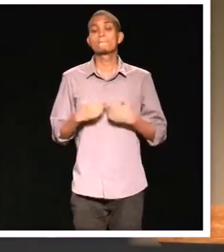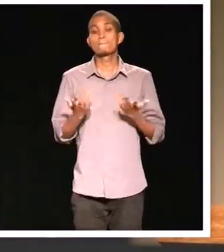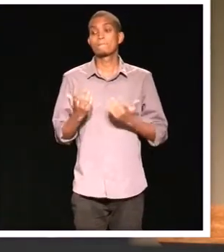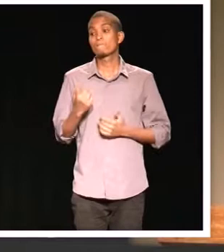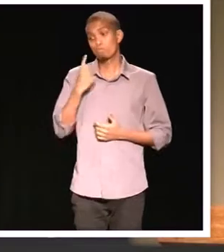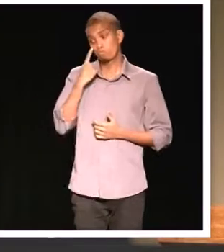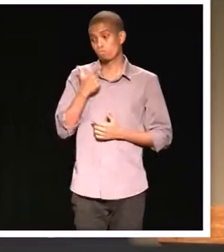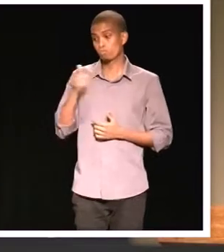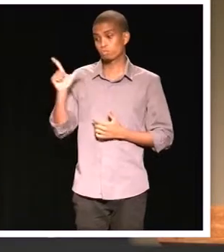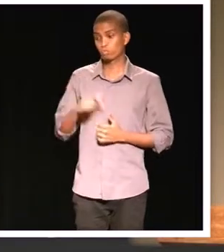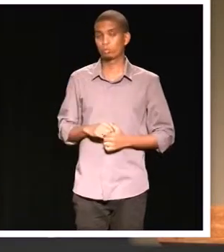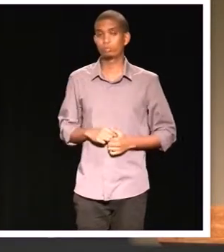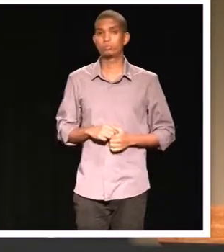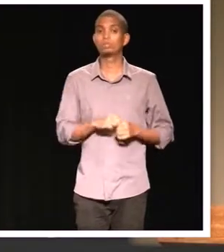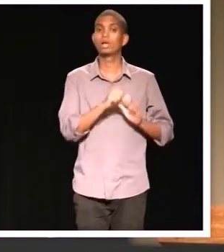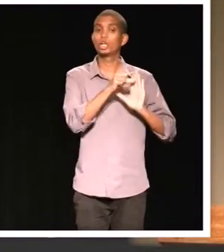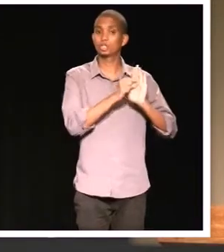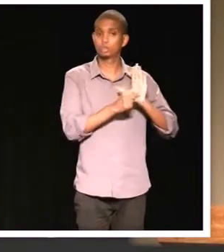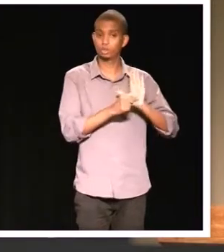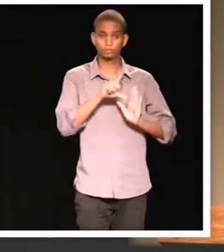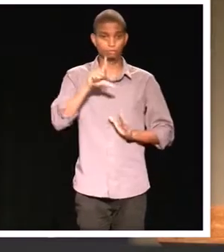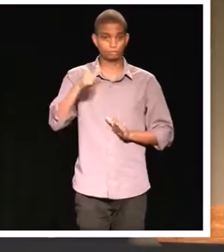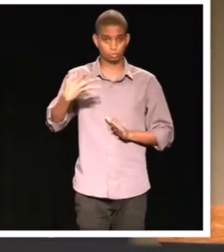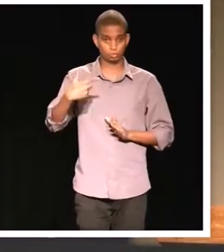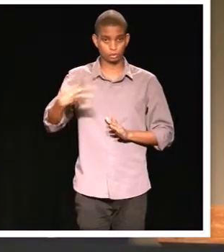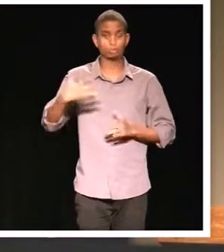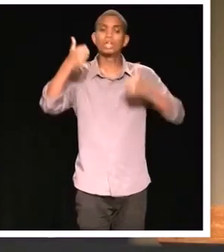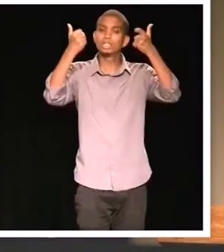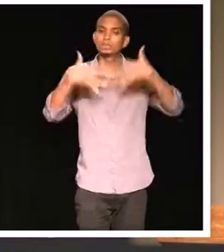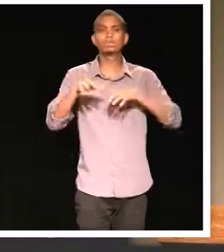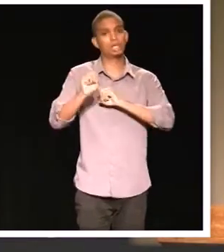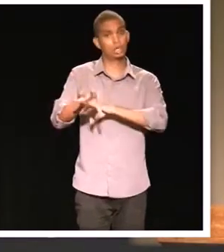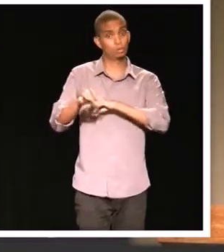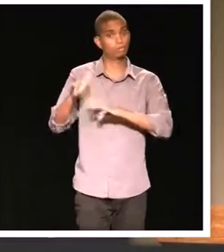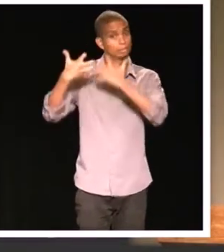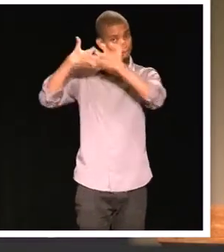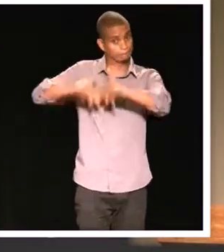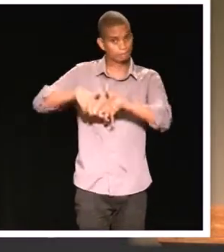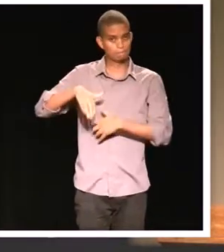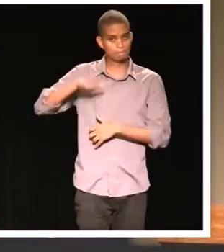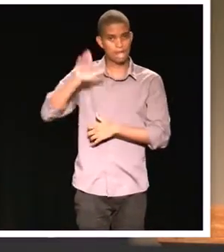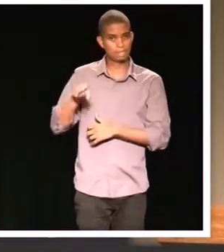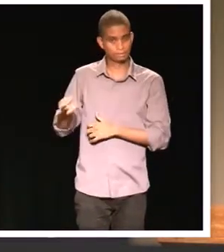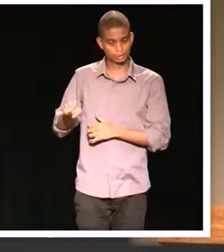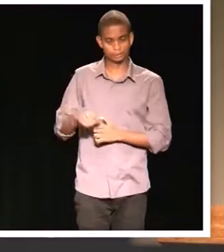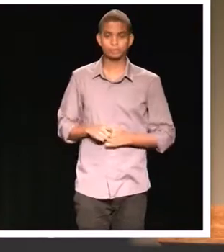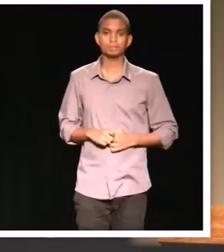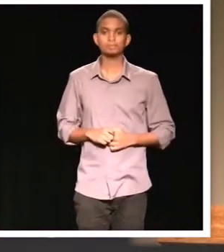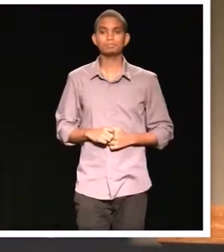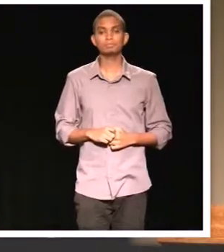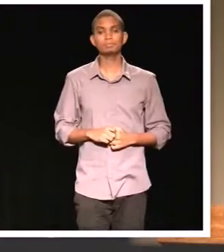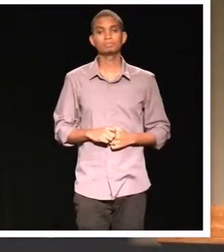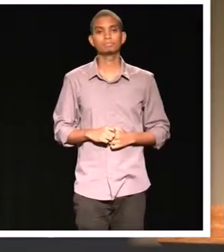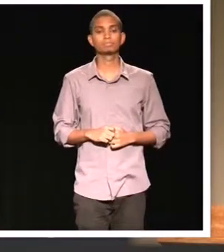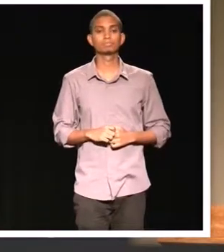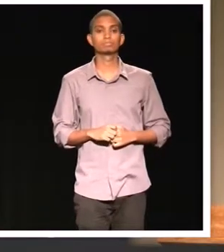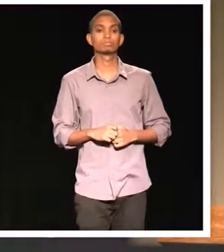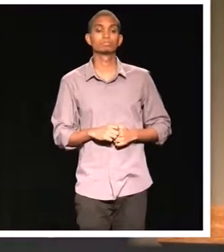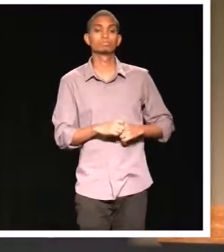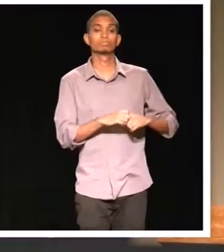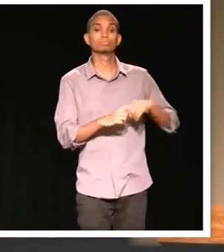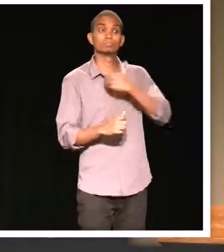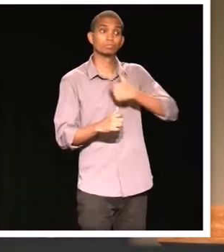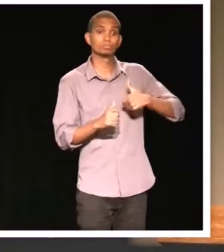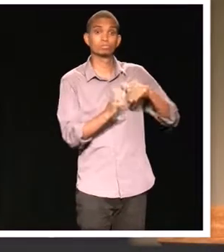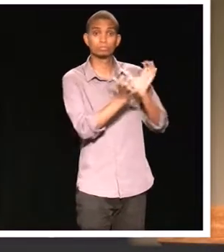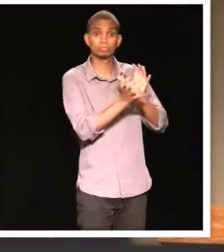Outro, o artigo 24 que fala em educação, que é o mais complexo. Os Estados partes assegurarão às pessoas